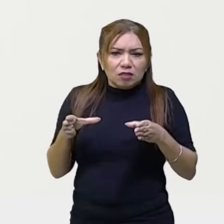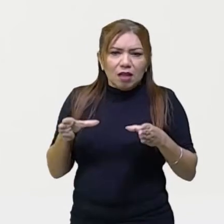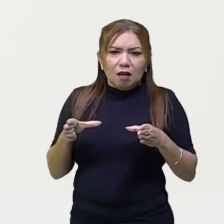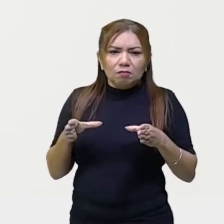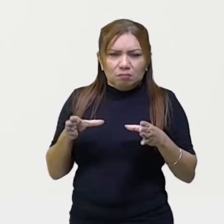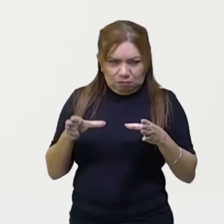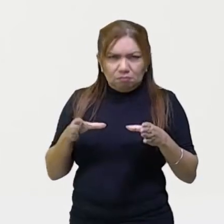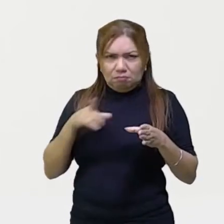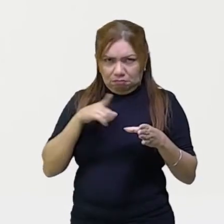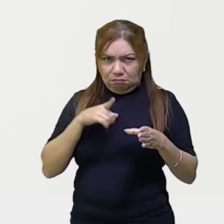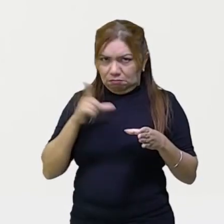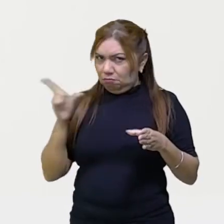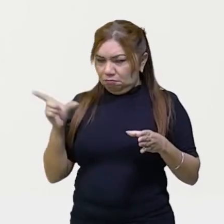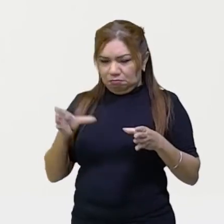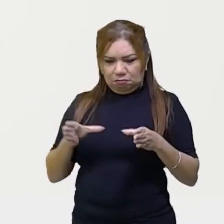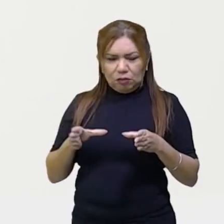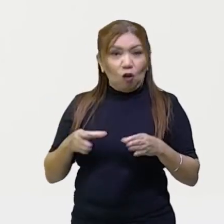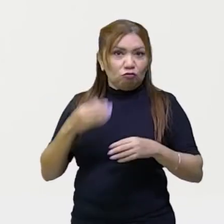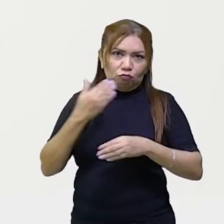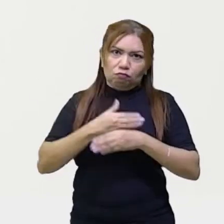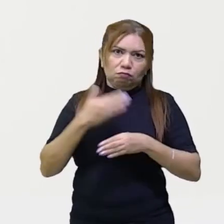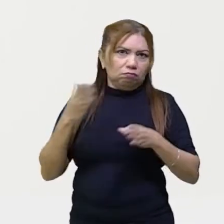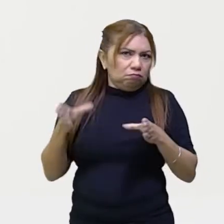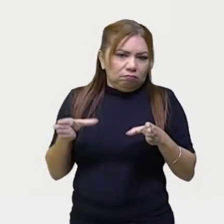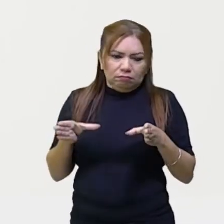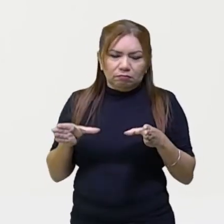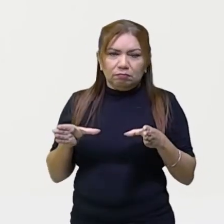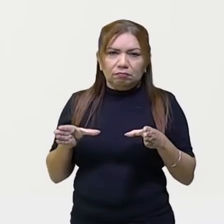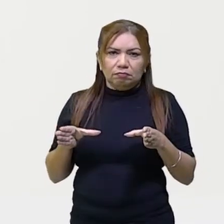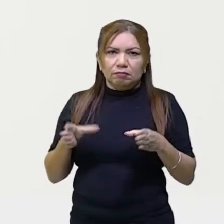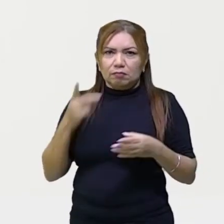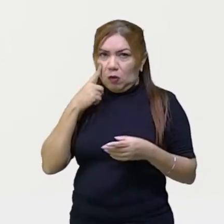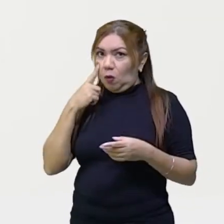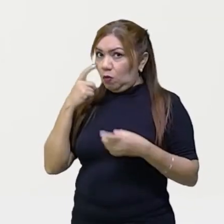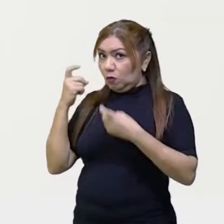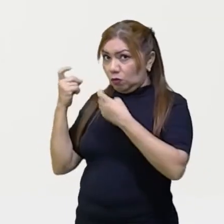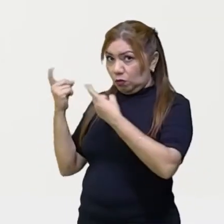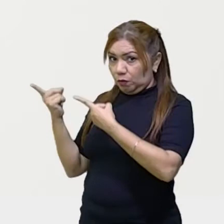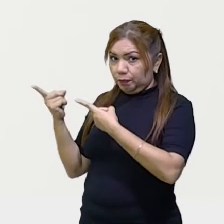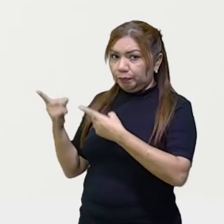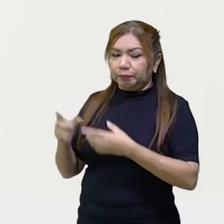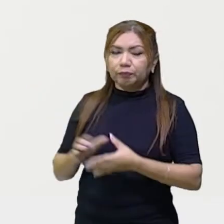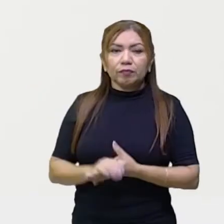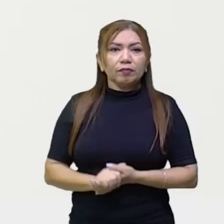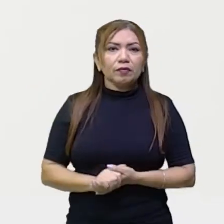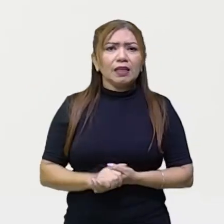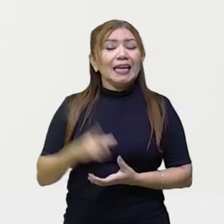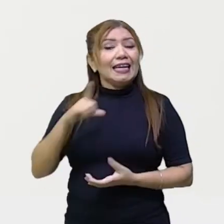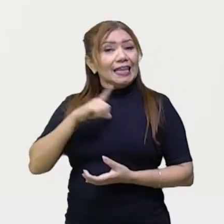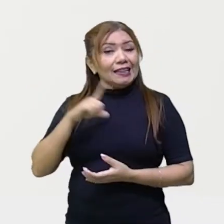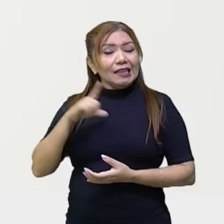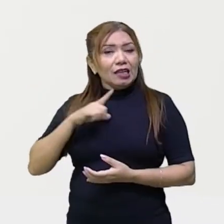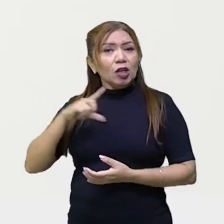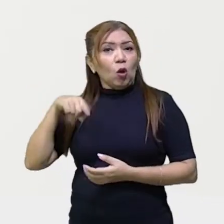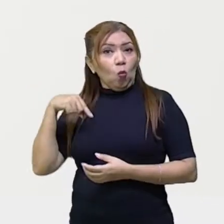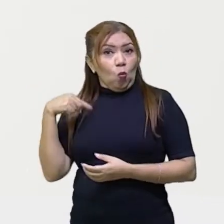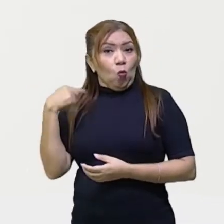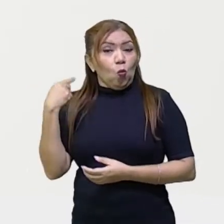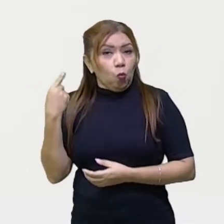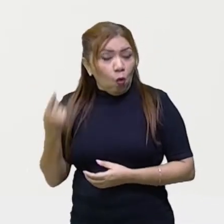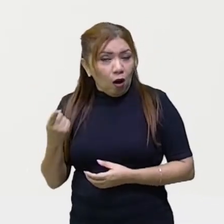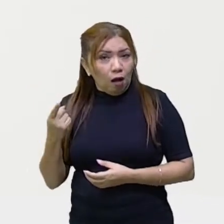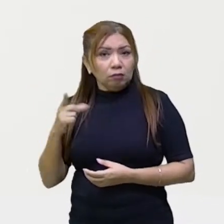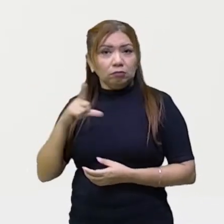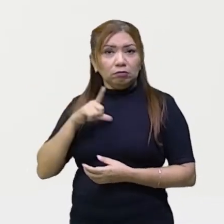então presta atenção aí nas imagens Tá bom vamos lá tem mais Professor